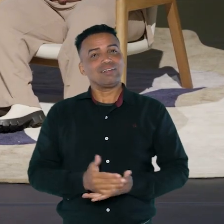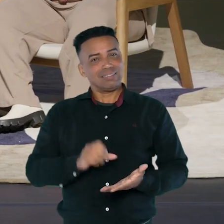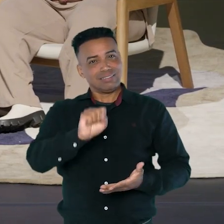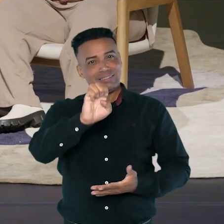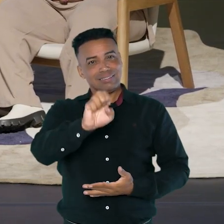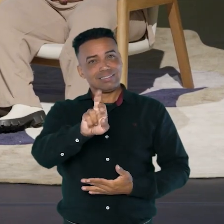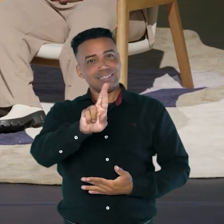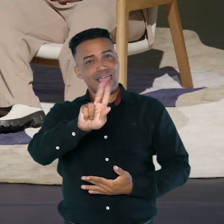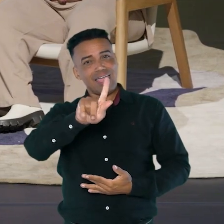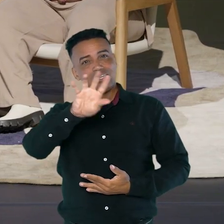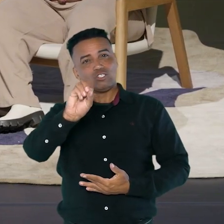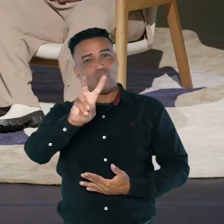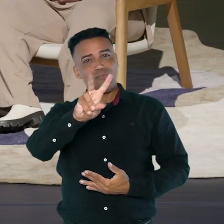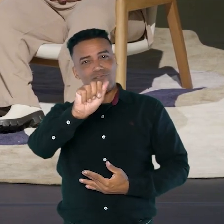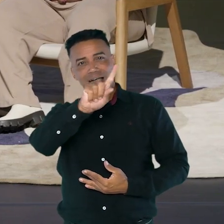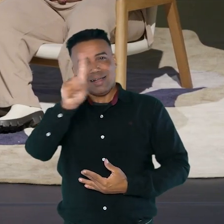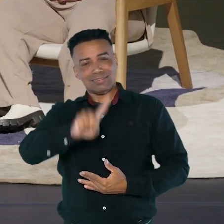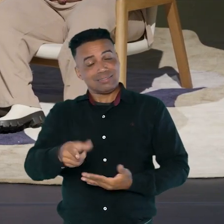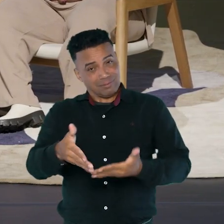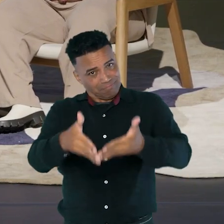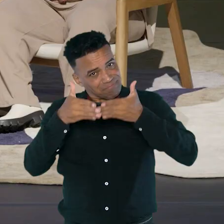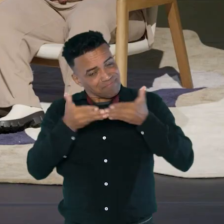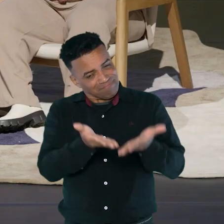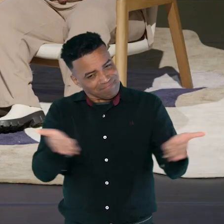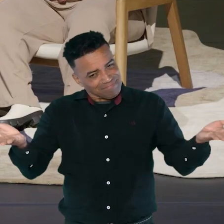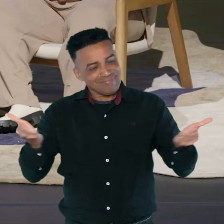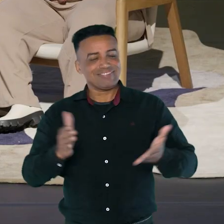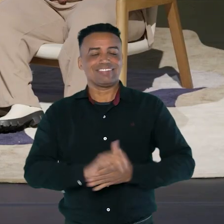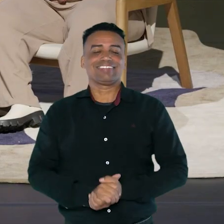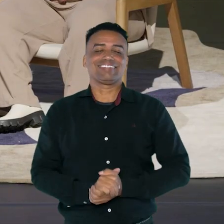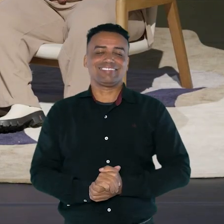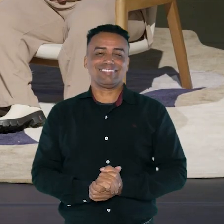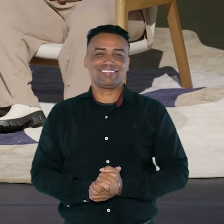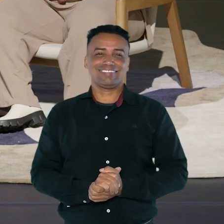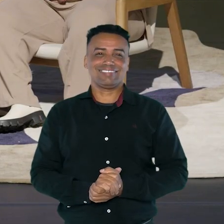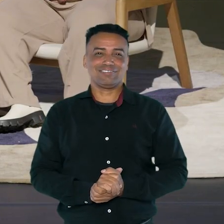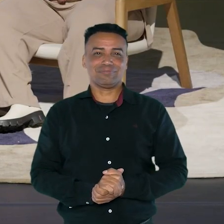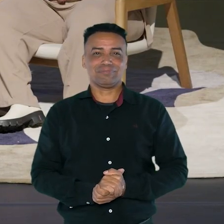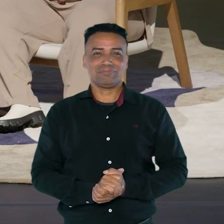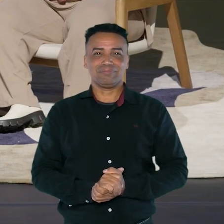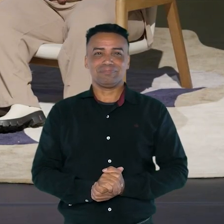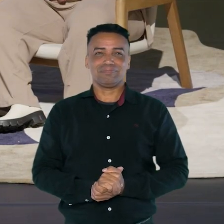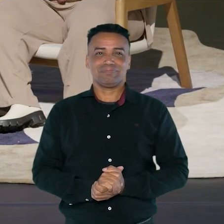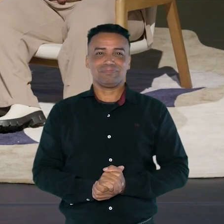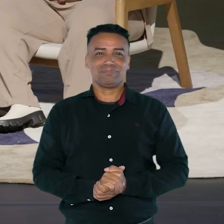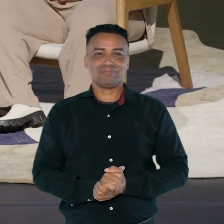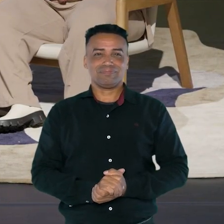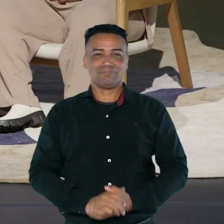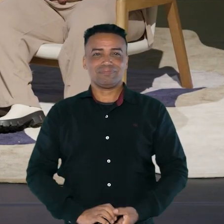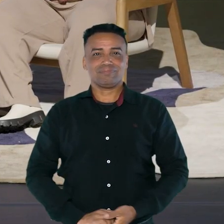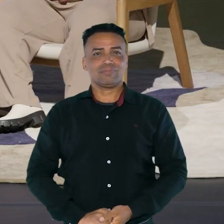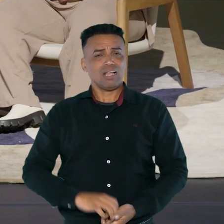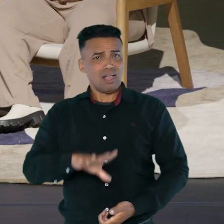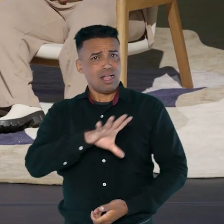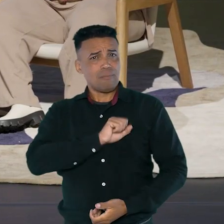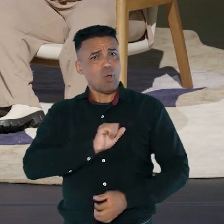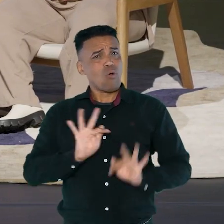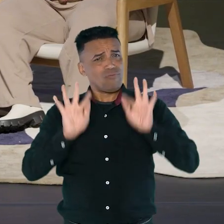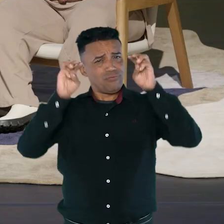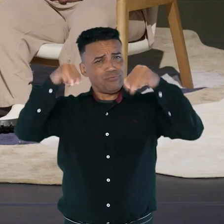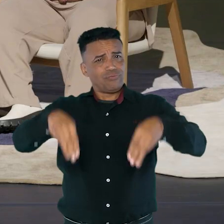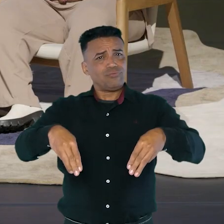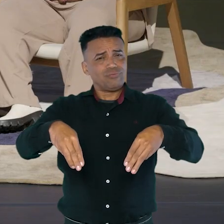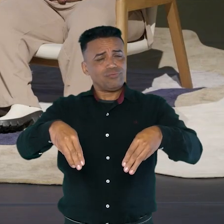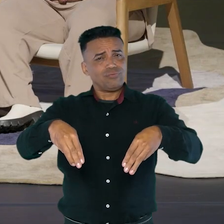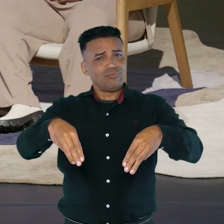seu lado. Sérgio Vaz, por favor. Os livros são, respectivamente, Flores de Alvenaria e Flores da Batalha. Amor